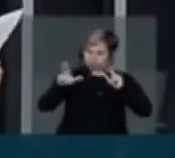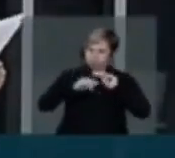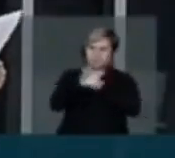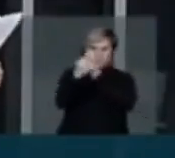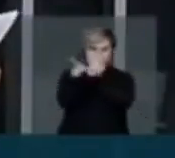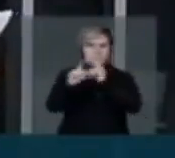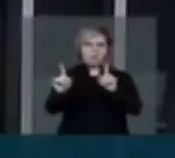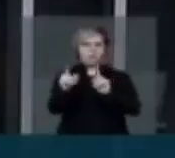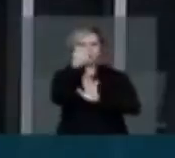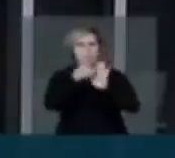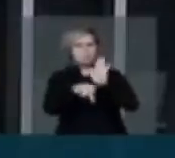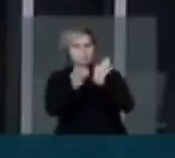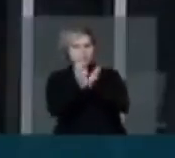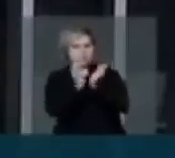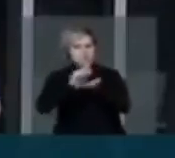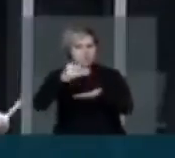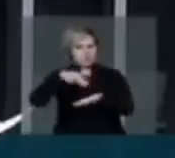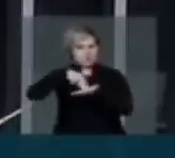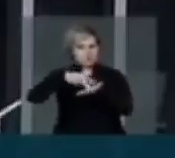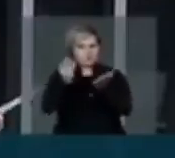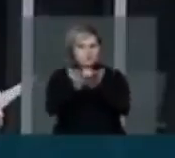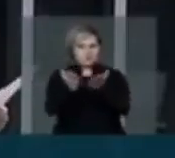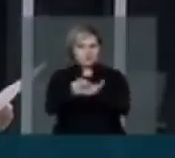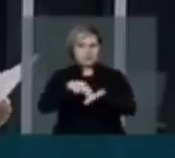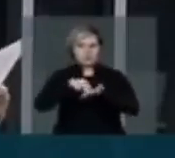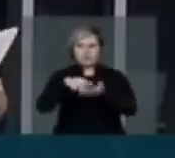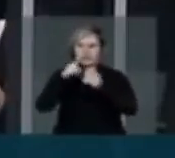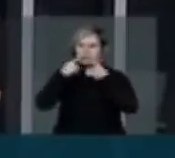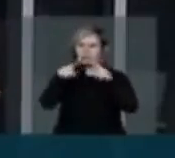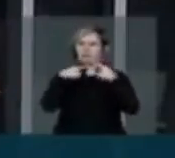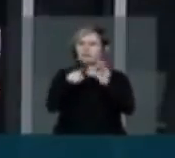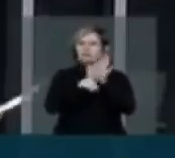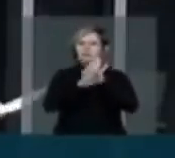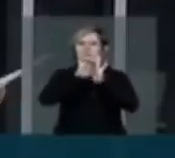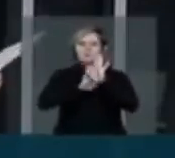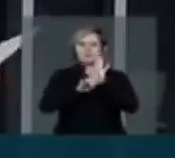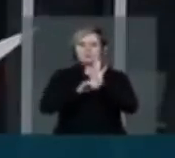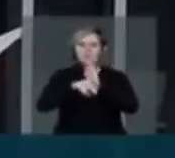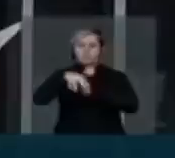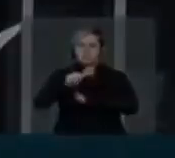Um dos projetos apoiados pela bancada evangélica, que ele critica, chamado Estatuto do Nascituro,